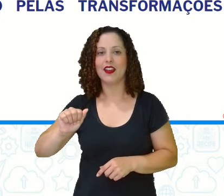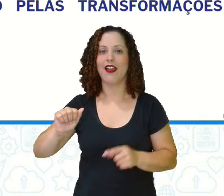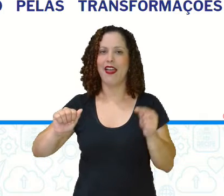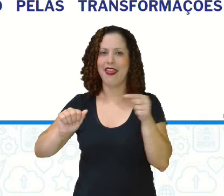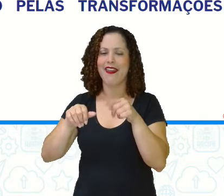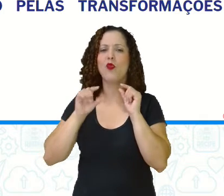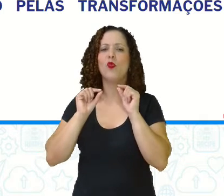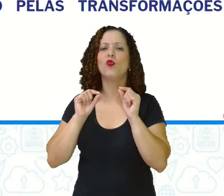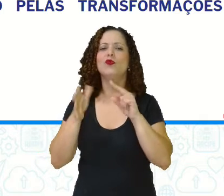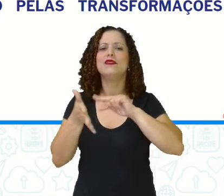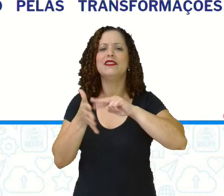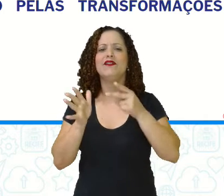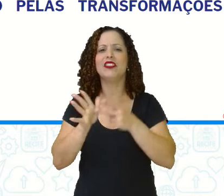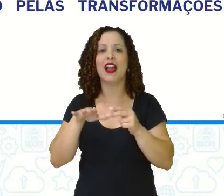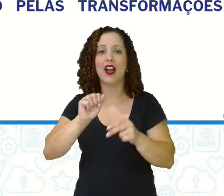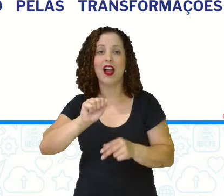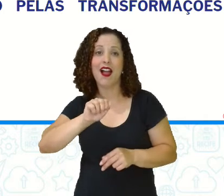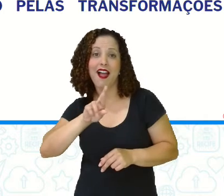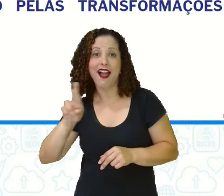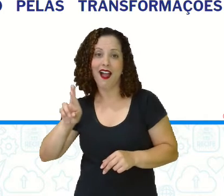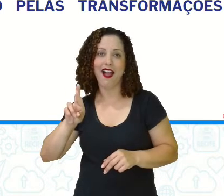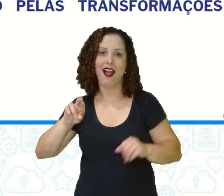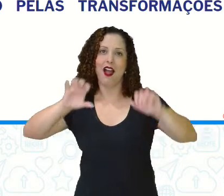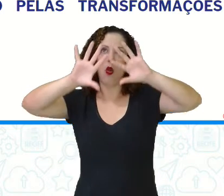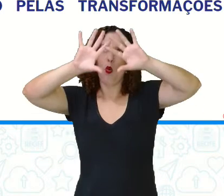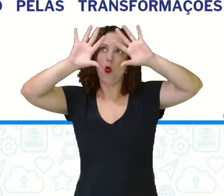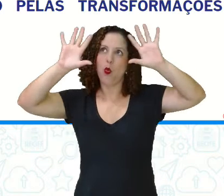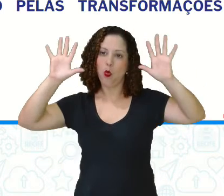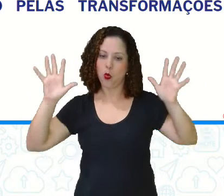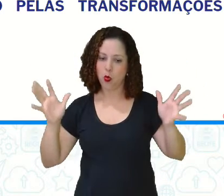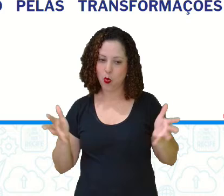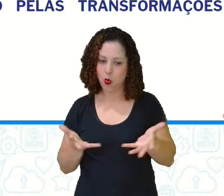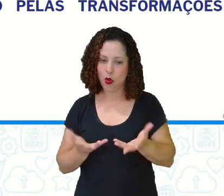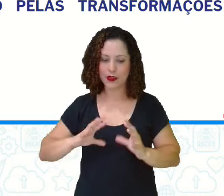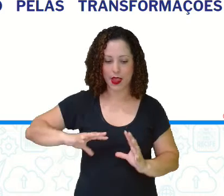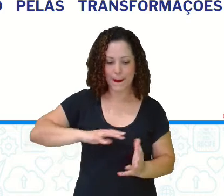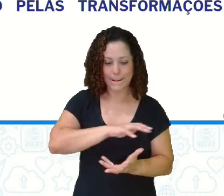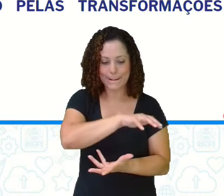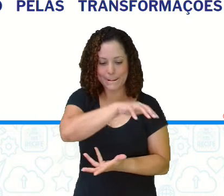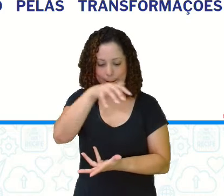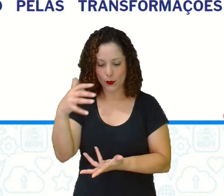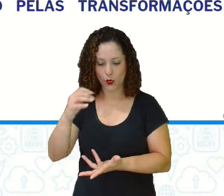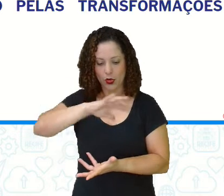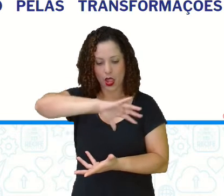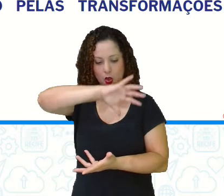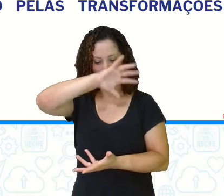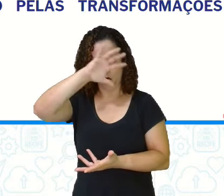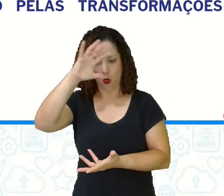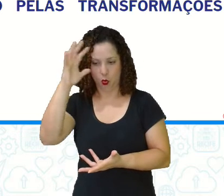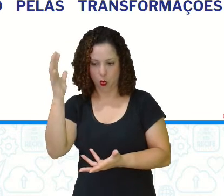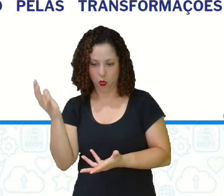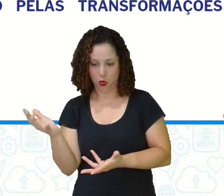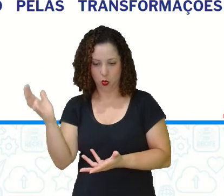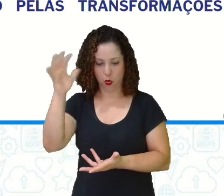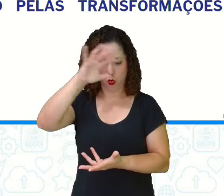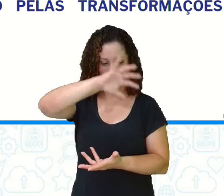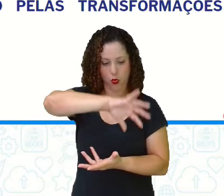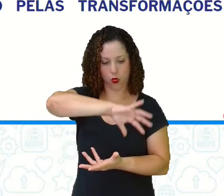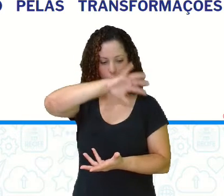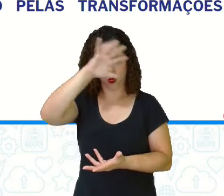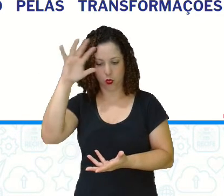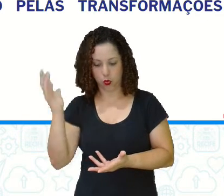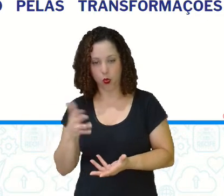de ar que envolve o nosso planeta, a camada de ar externa, né? Ela é composta por gases, com destaque para